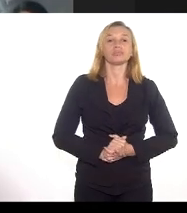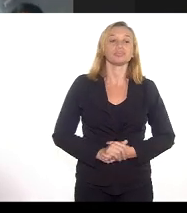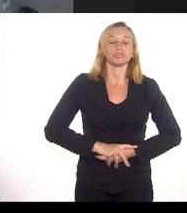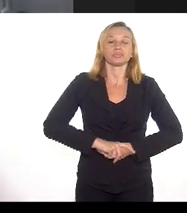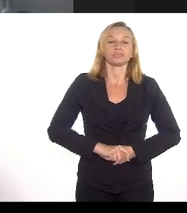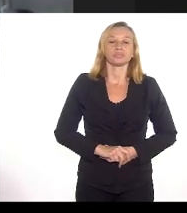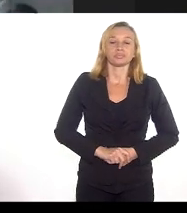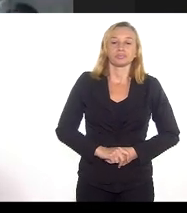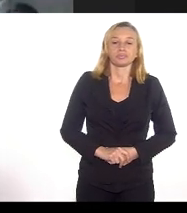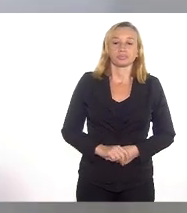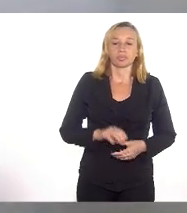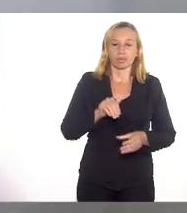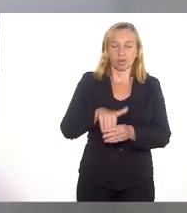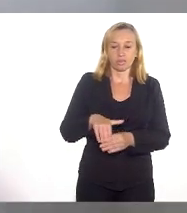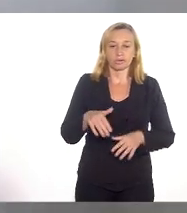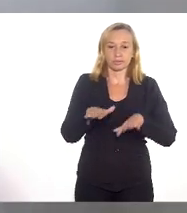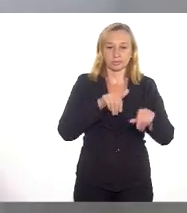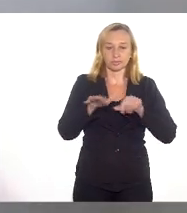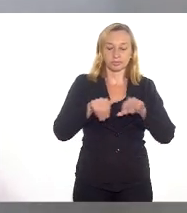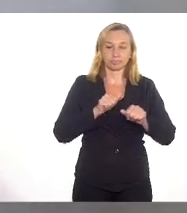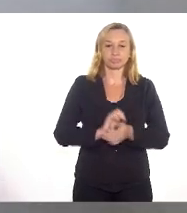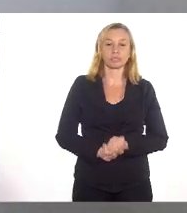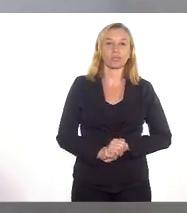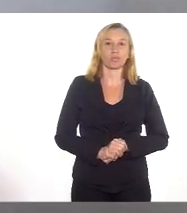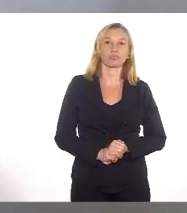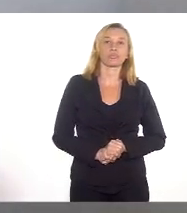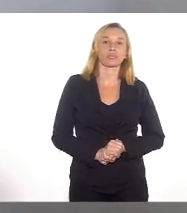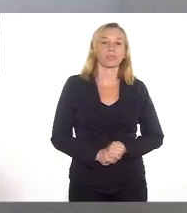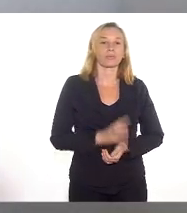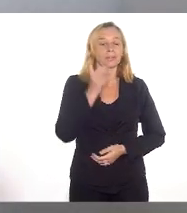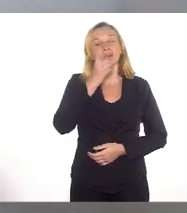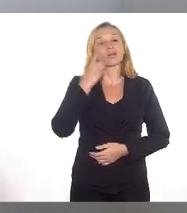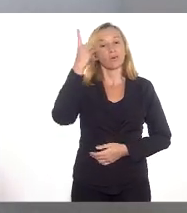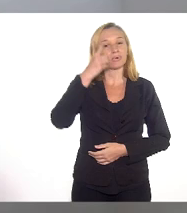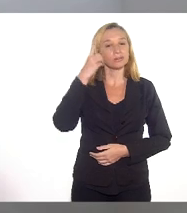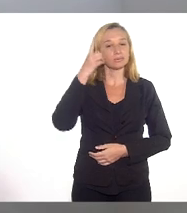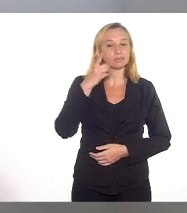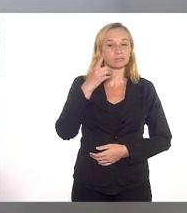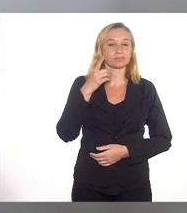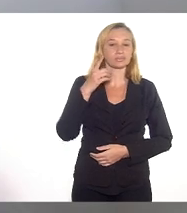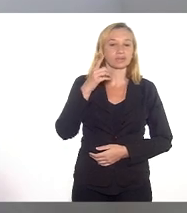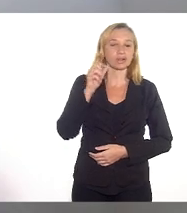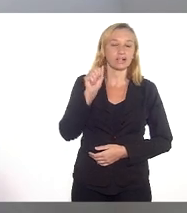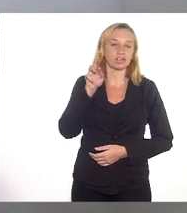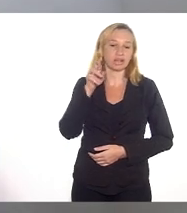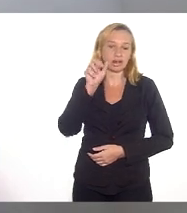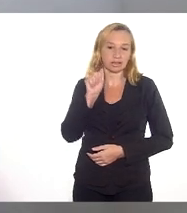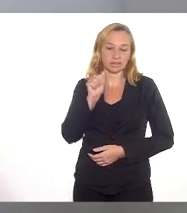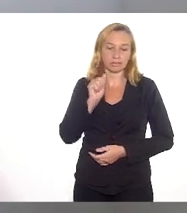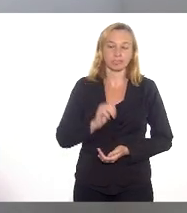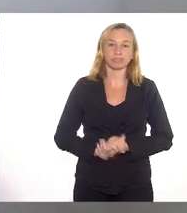então vamos para a votação, fazer a chamada nominal. Deputada Adriana Baltazar.